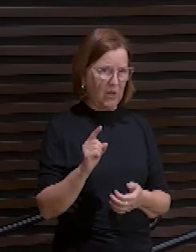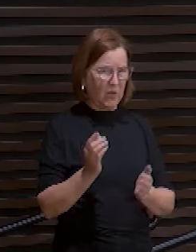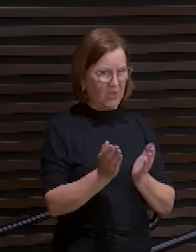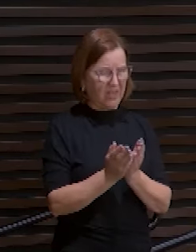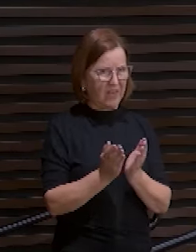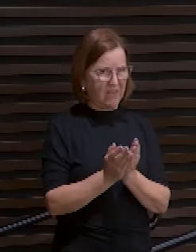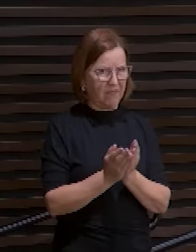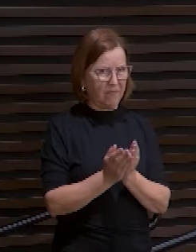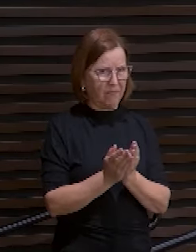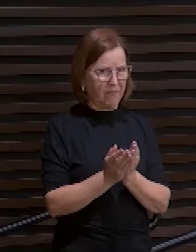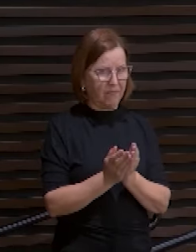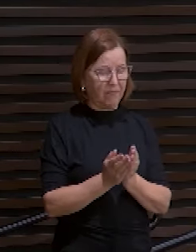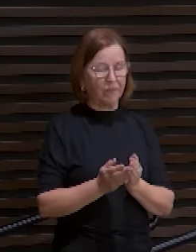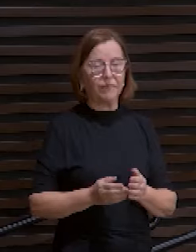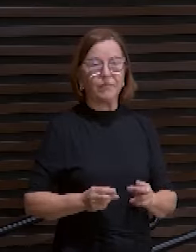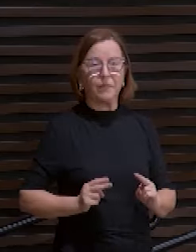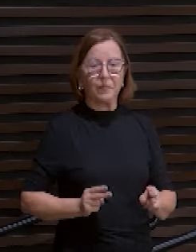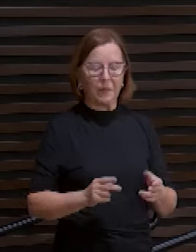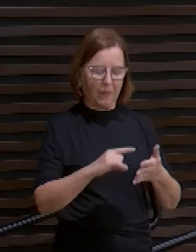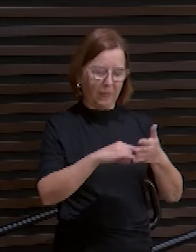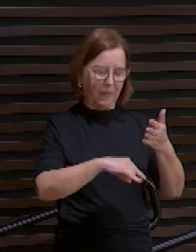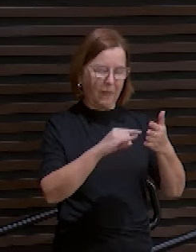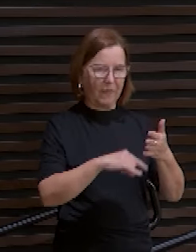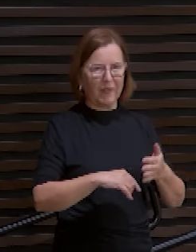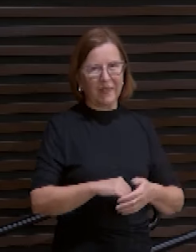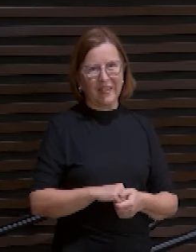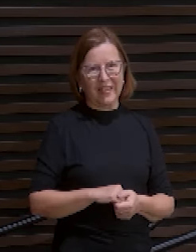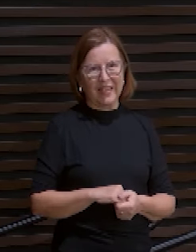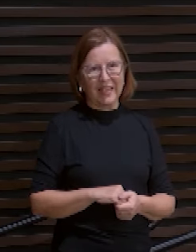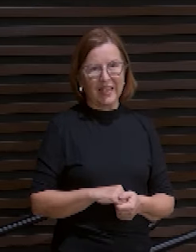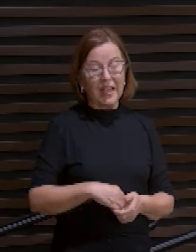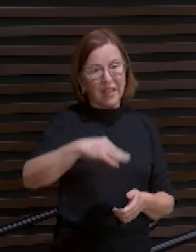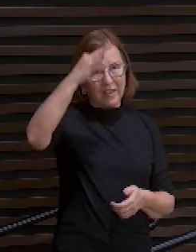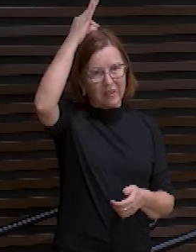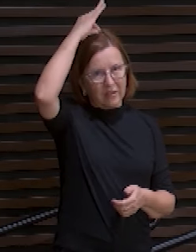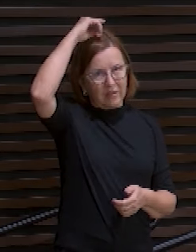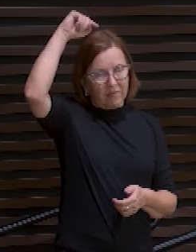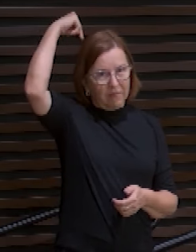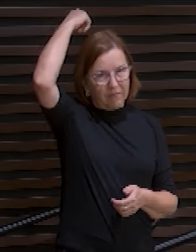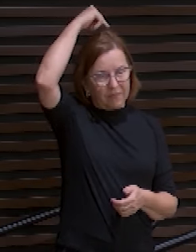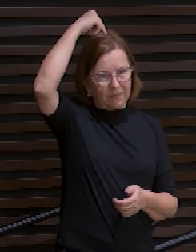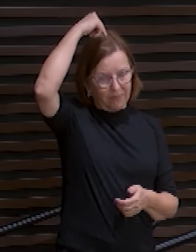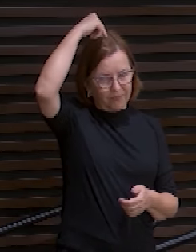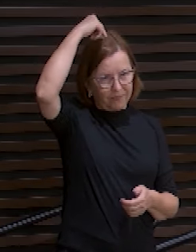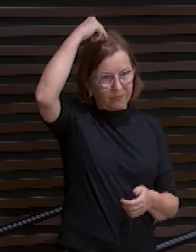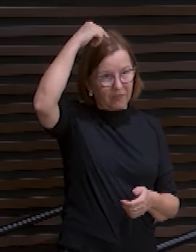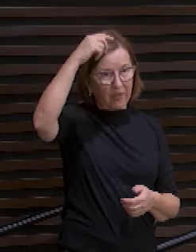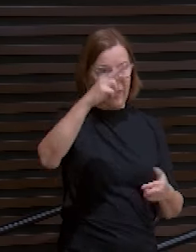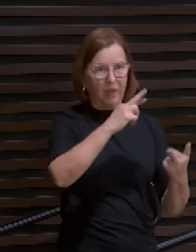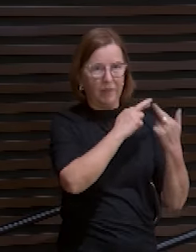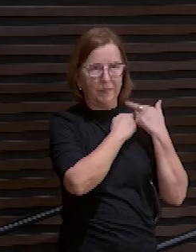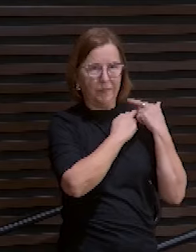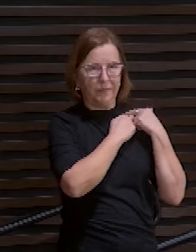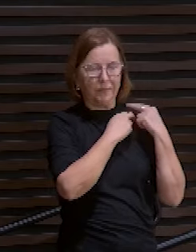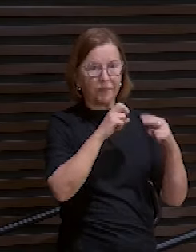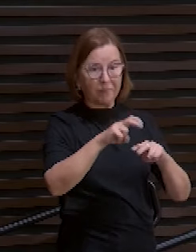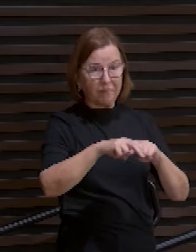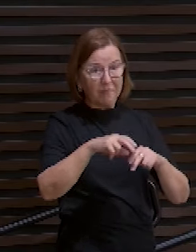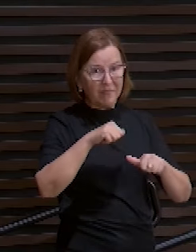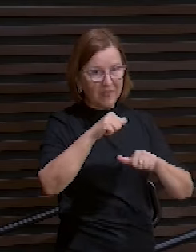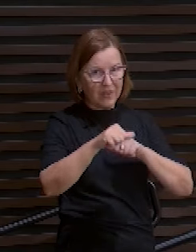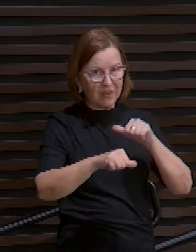cristãs continuando ao boletim o Espírito Santo é o a gente responsável por essa